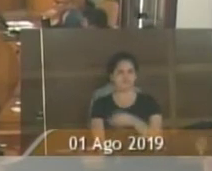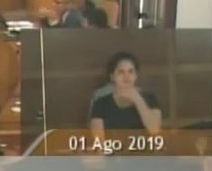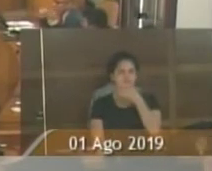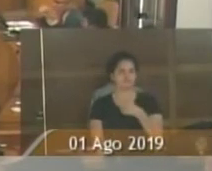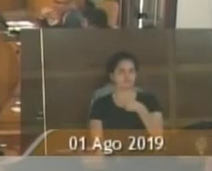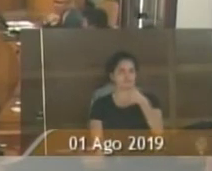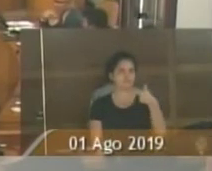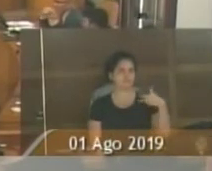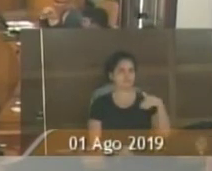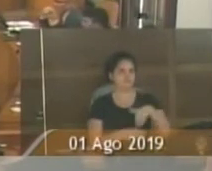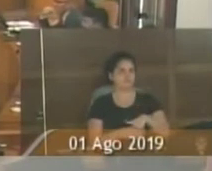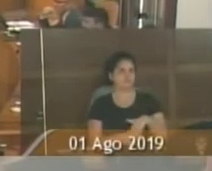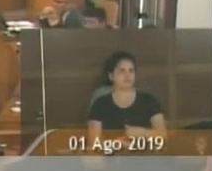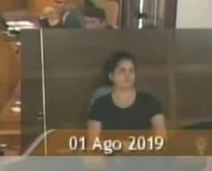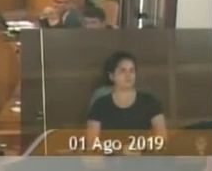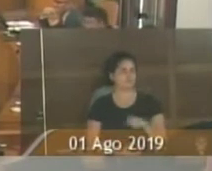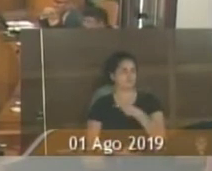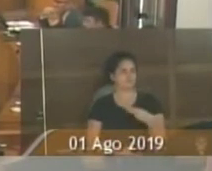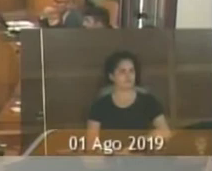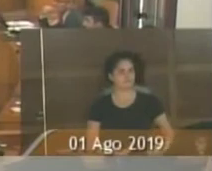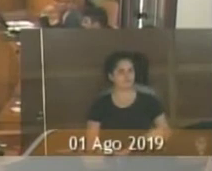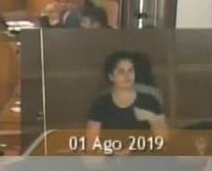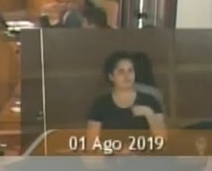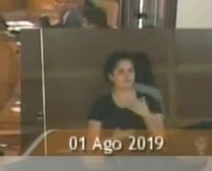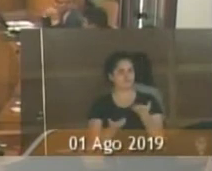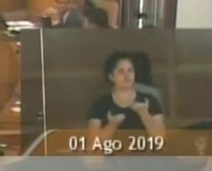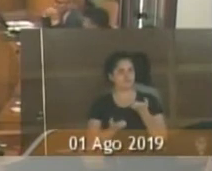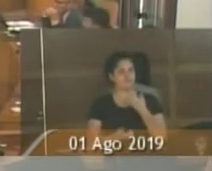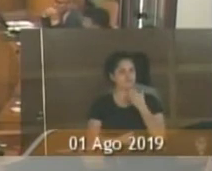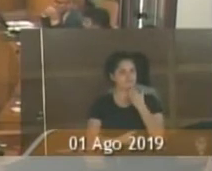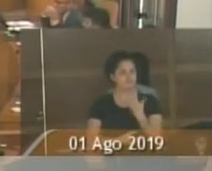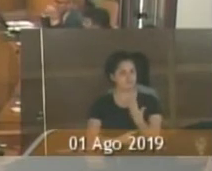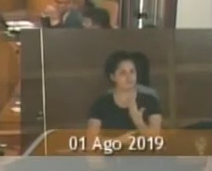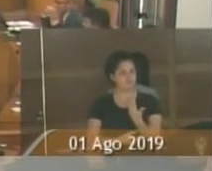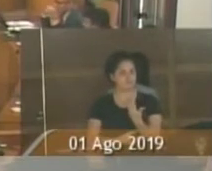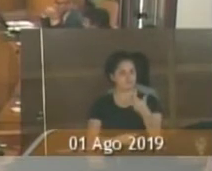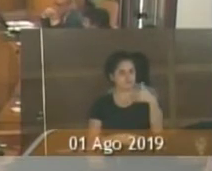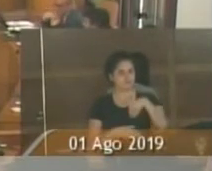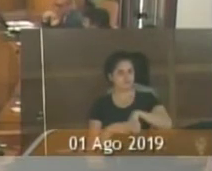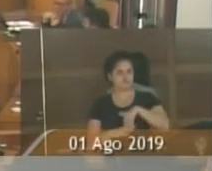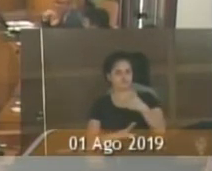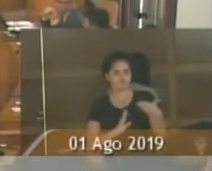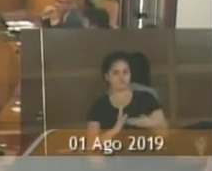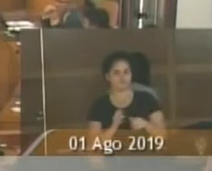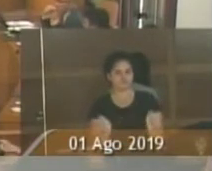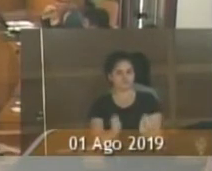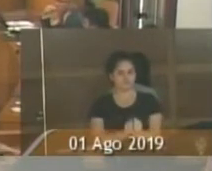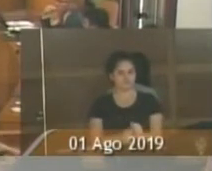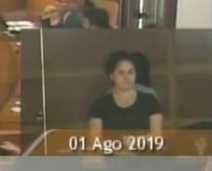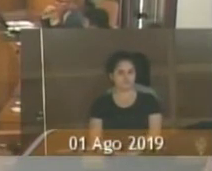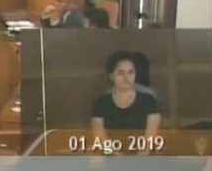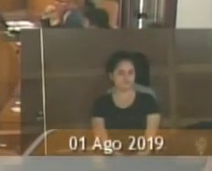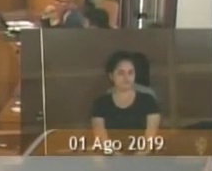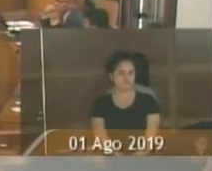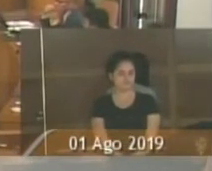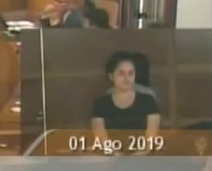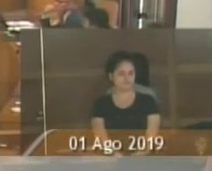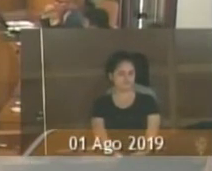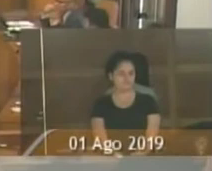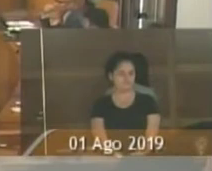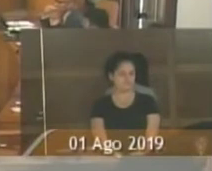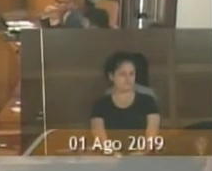Aprovado por 12 votos. Senhor presidente. Gostaria de pedir para que a votação fosse feita em bloco.